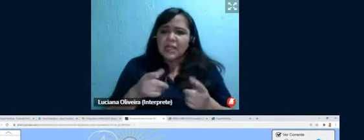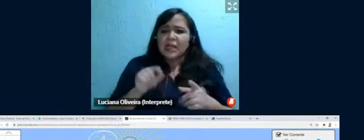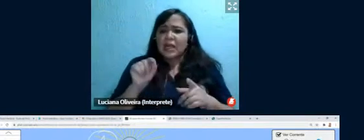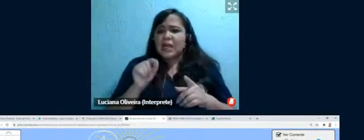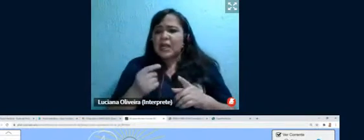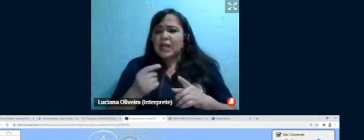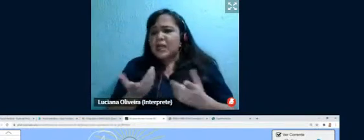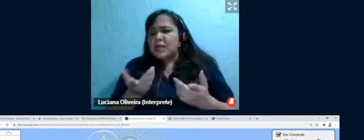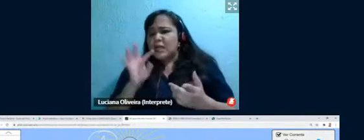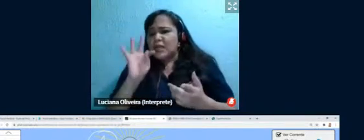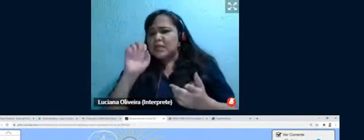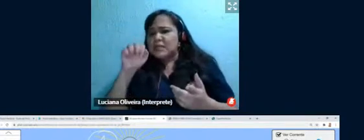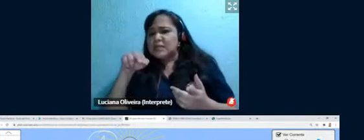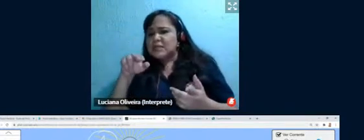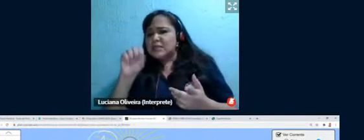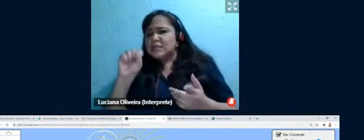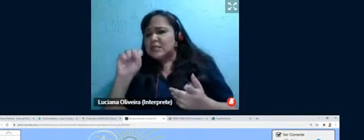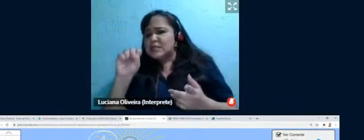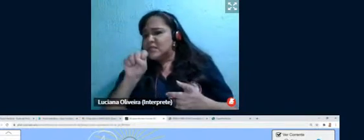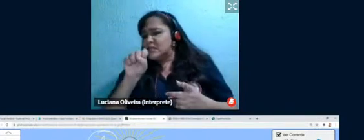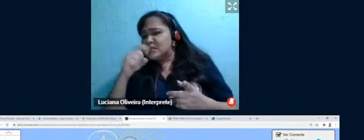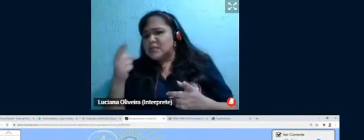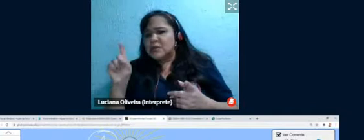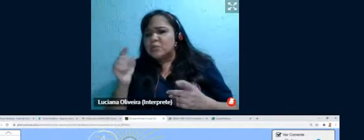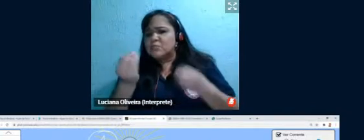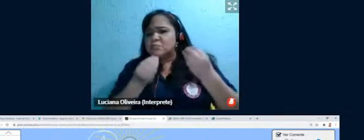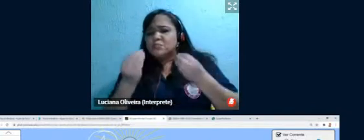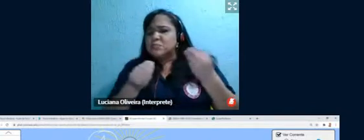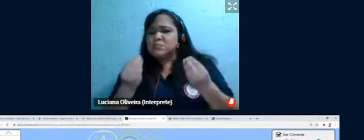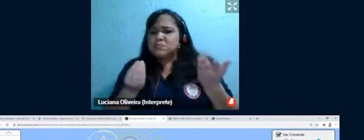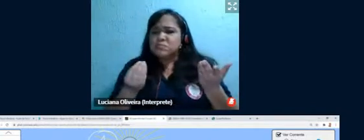Se entre A e B tinha 9 e aqui tem 3, tá faltando quanto?